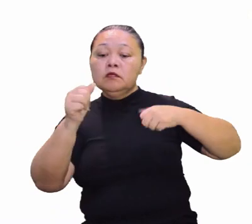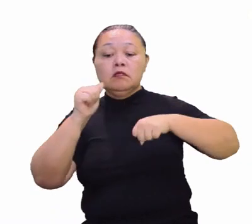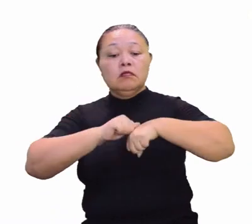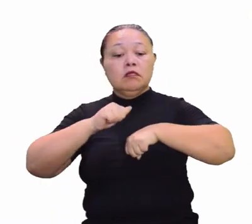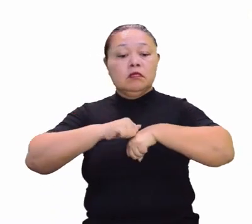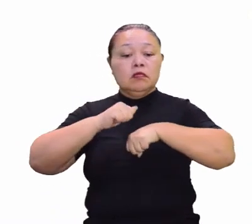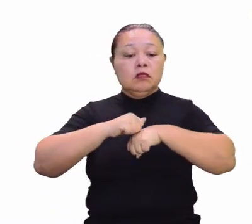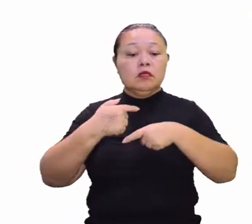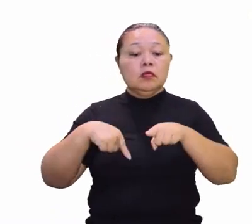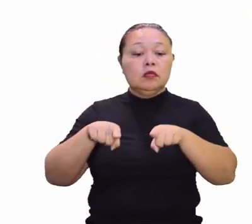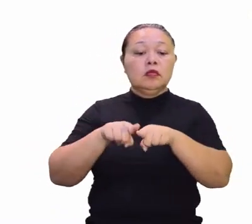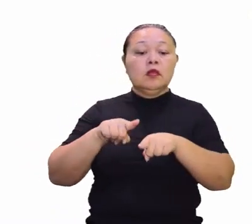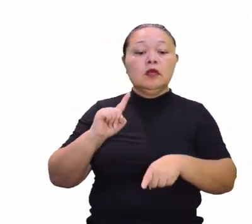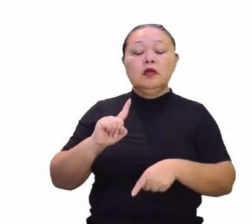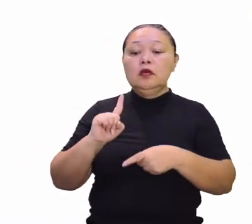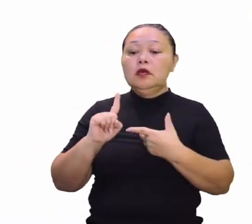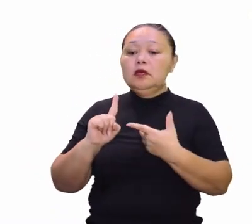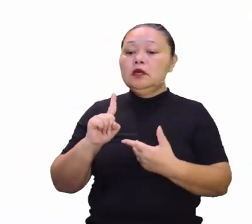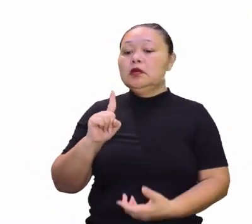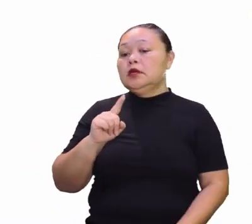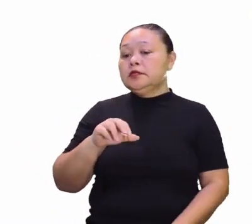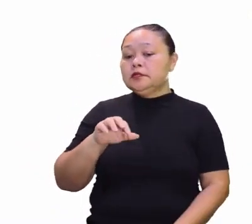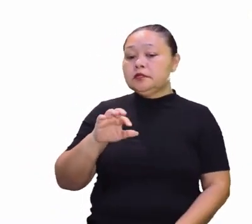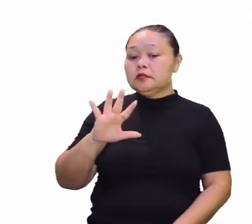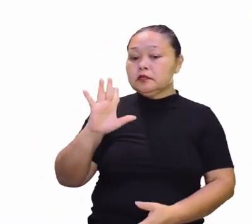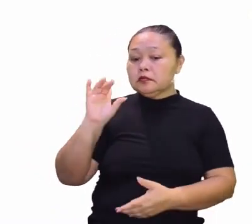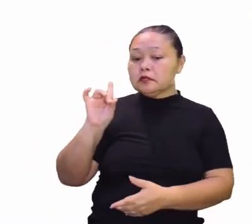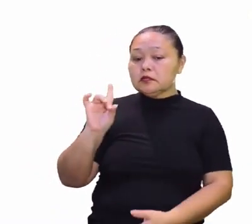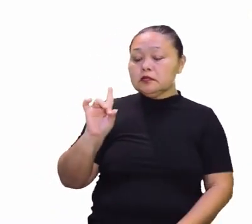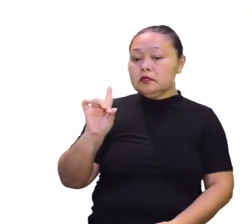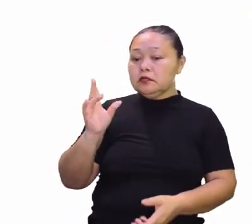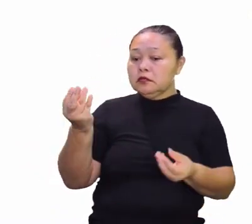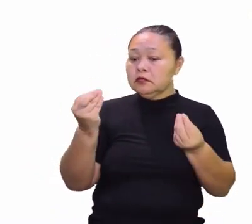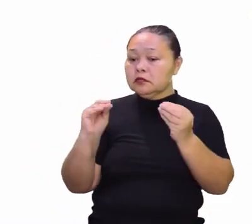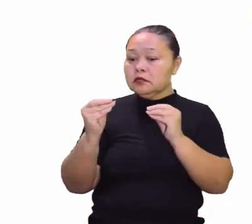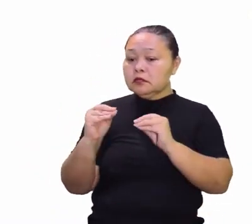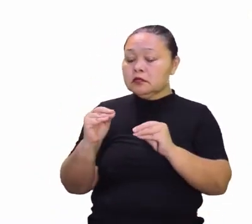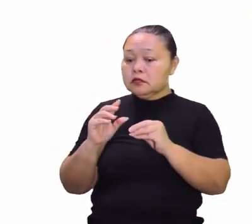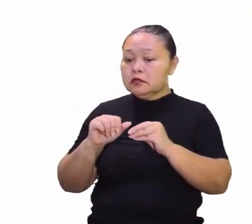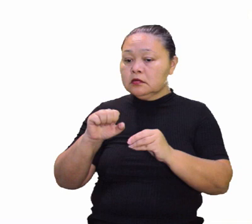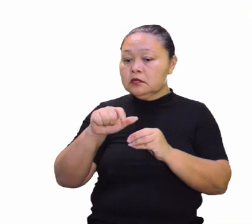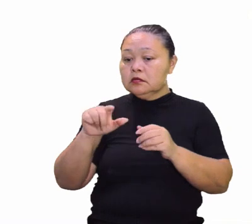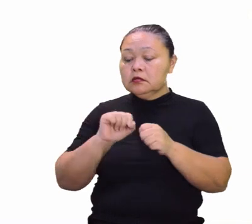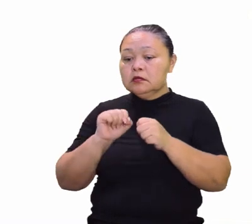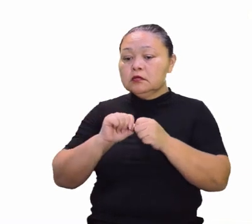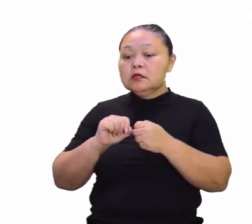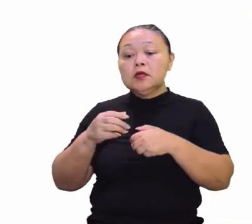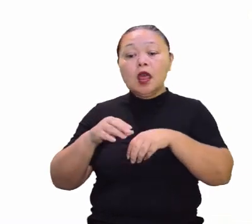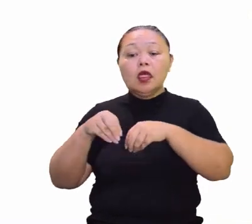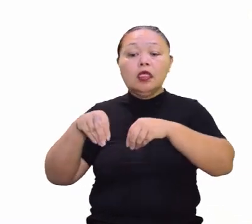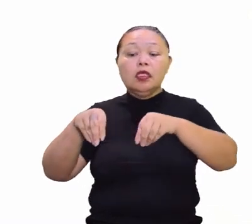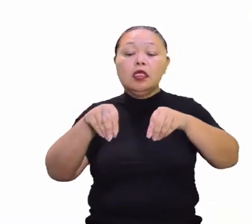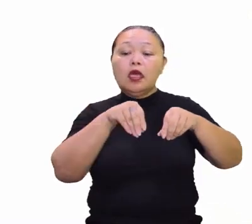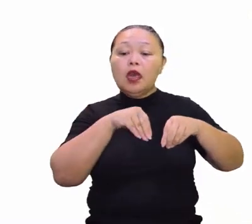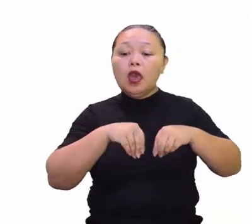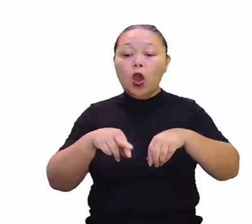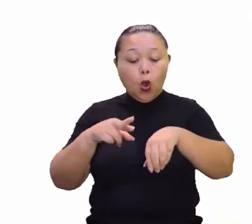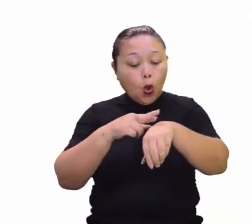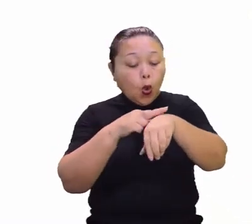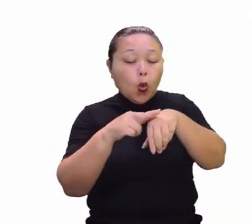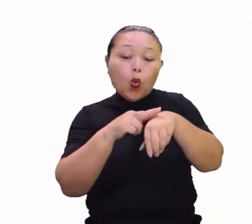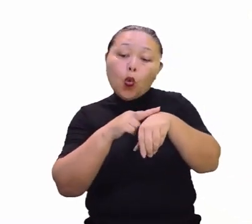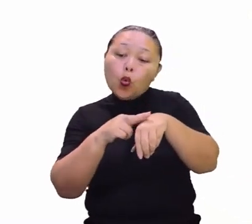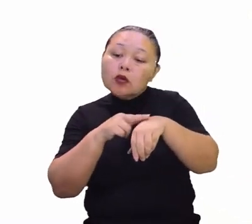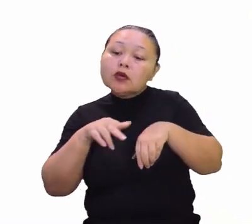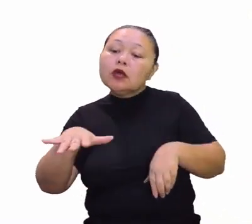rochas eruptivas. Que essas rochas eruptivas que formaram o solo de terra roxa na região ali